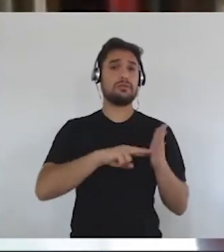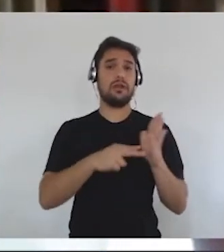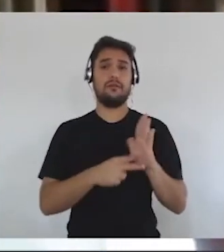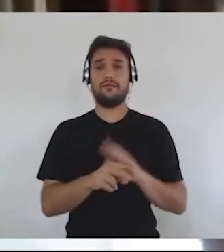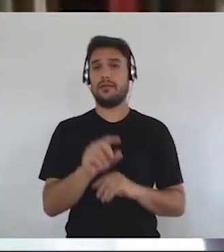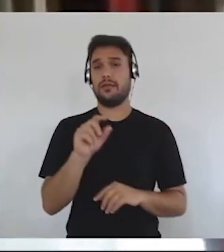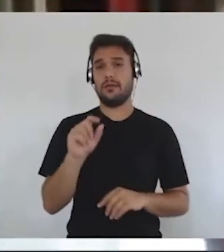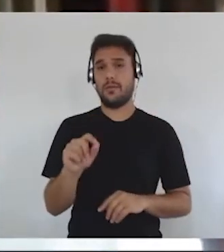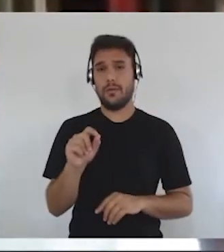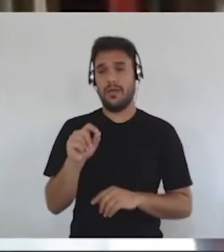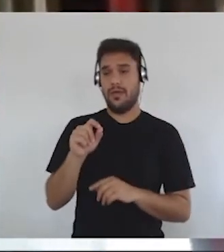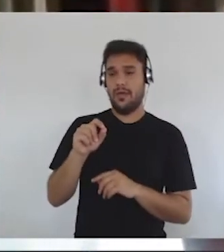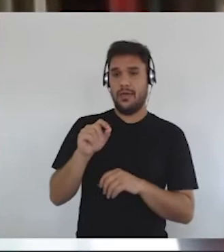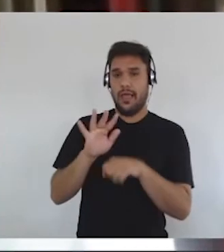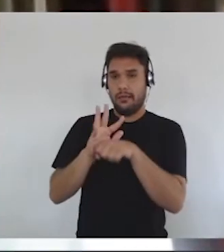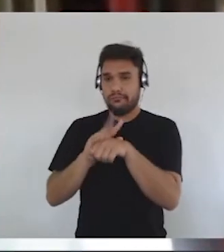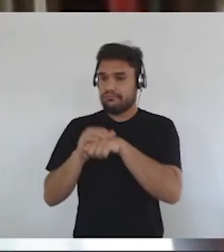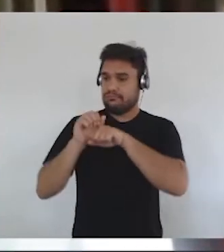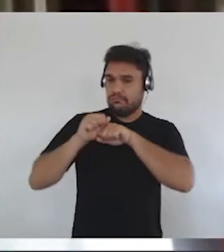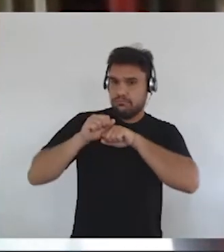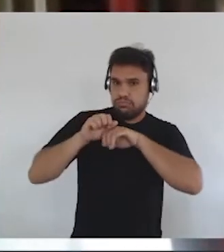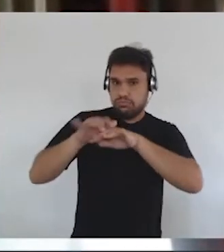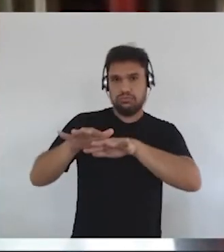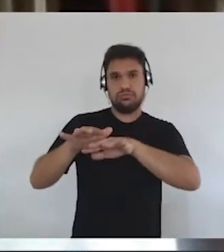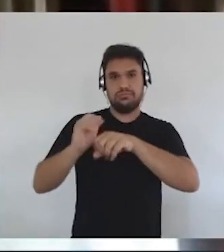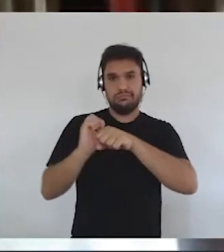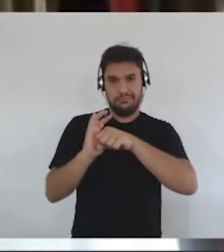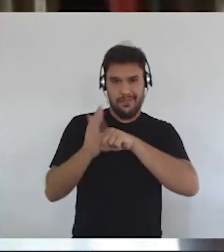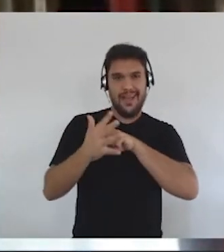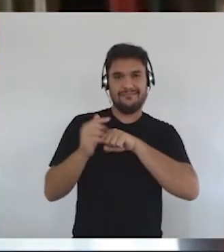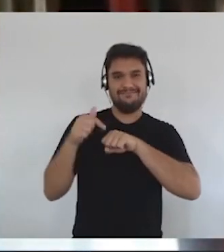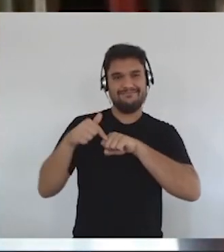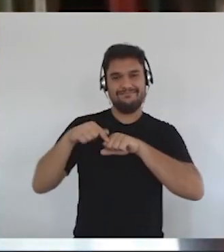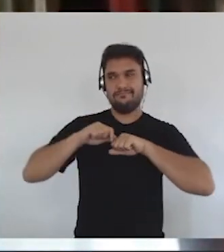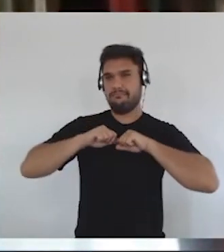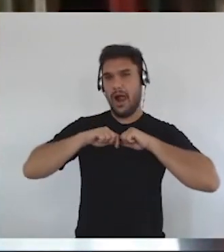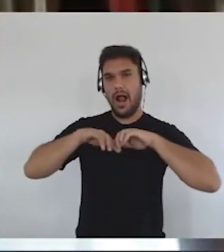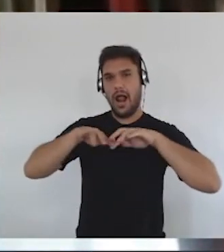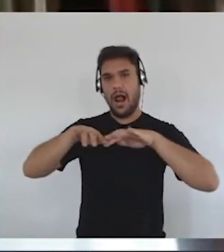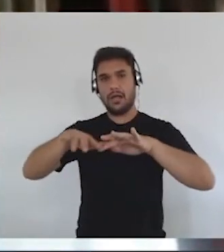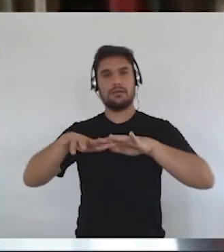que a pandemia da Covid-19, ela